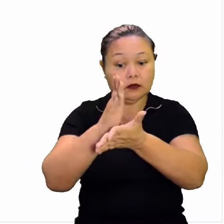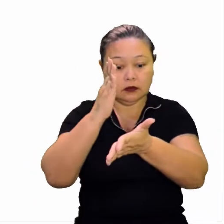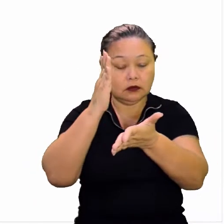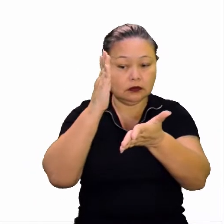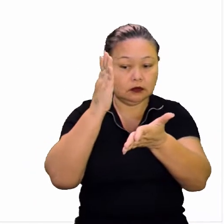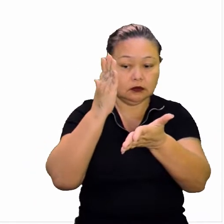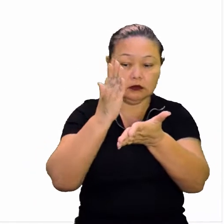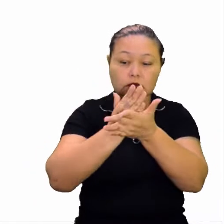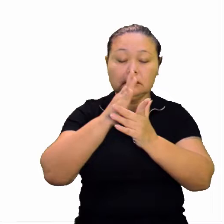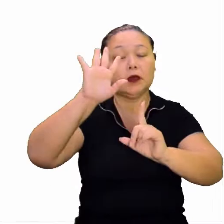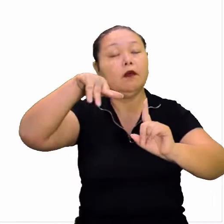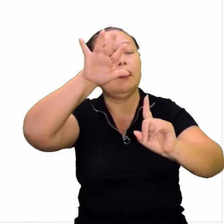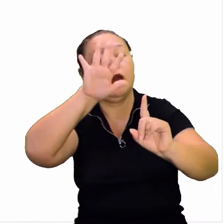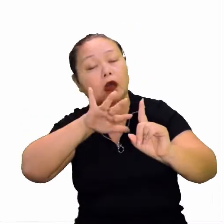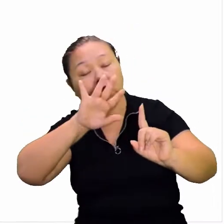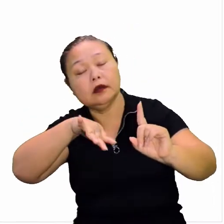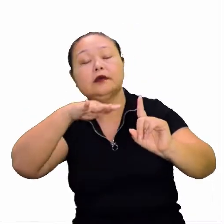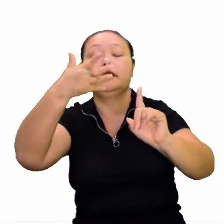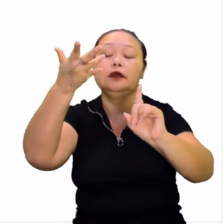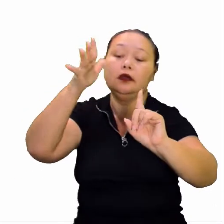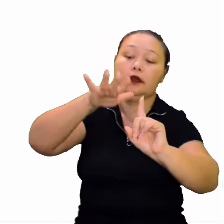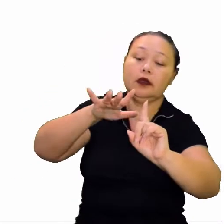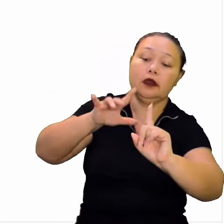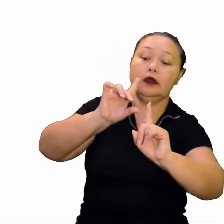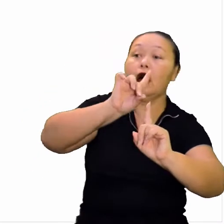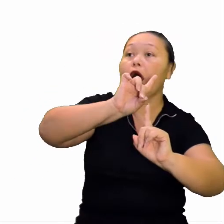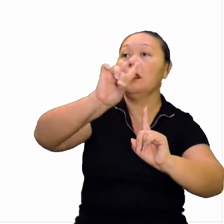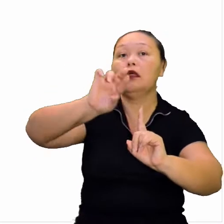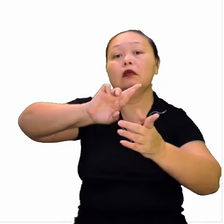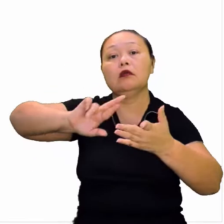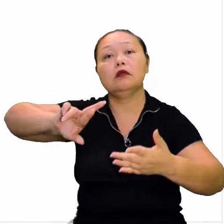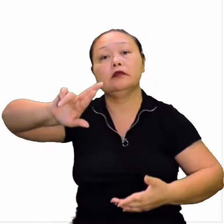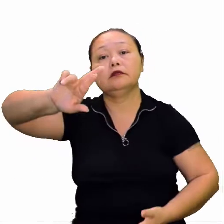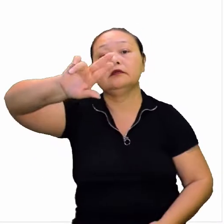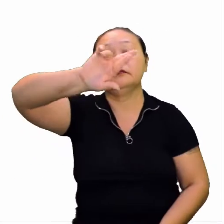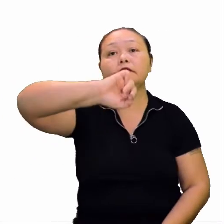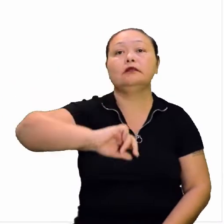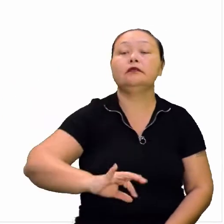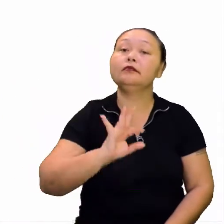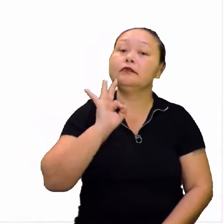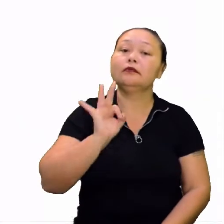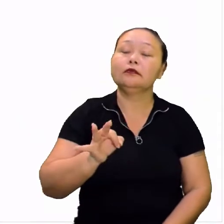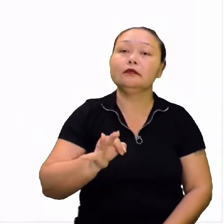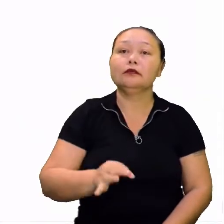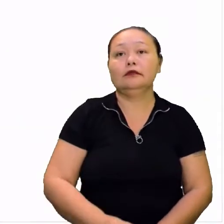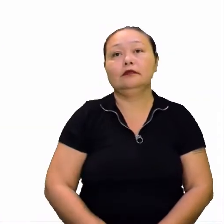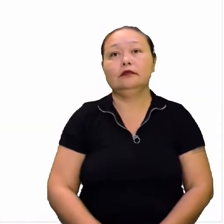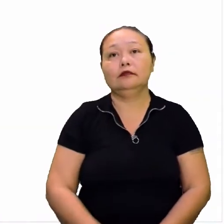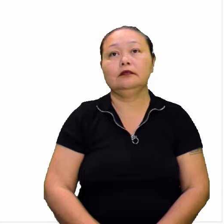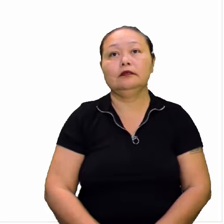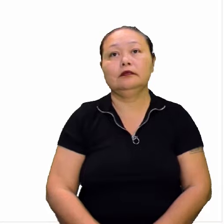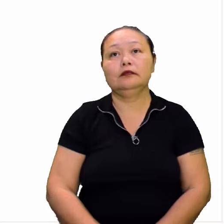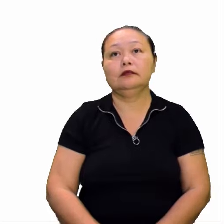com veneração, contemplação a deuses diferentes. Certinho? O